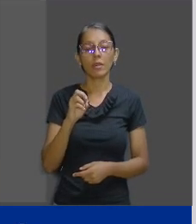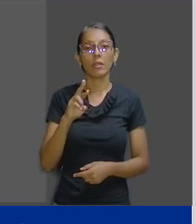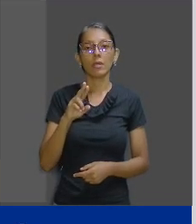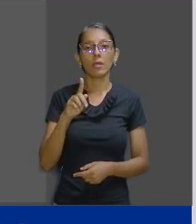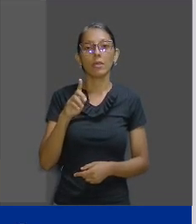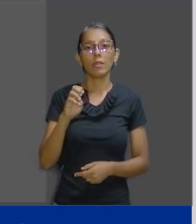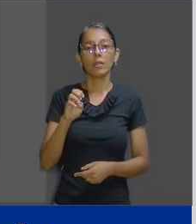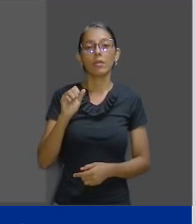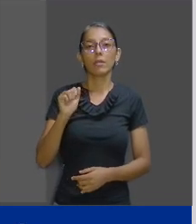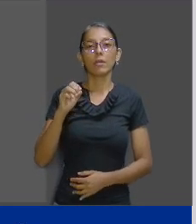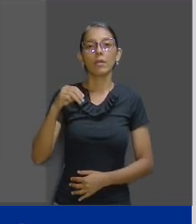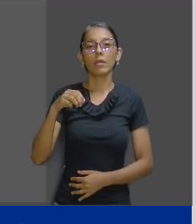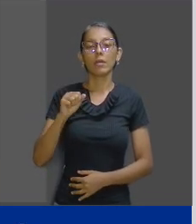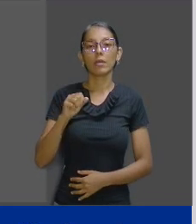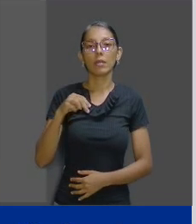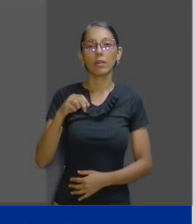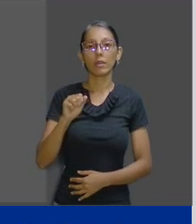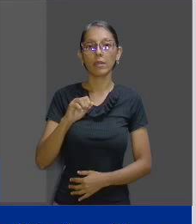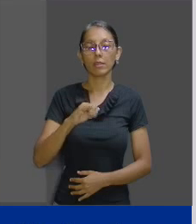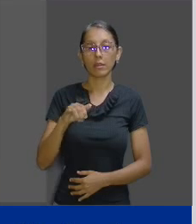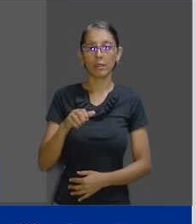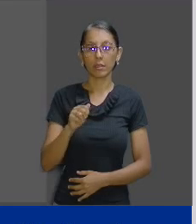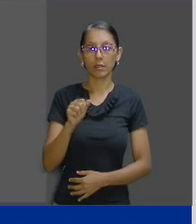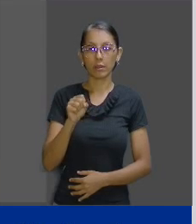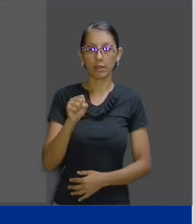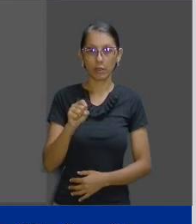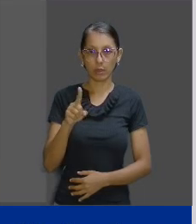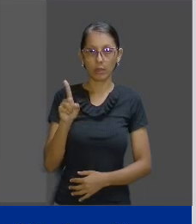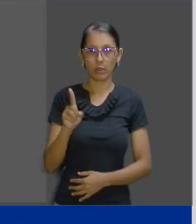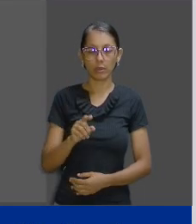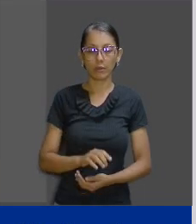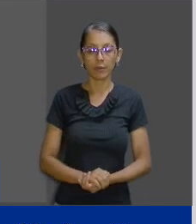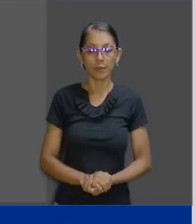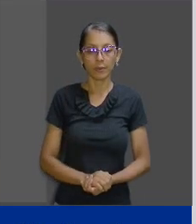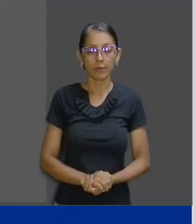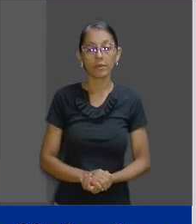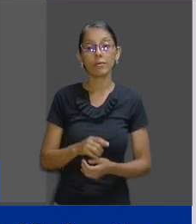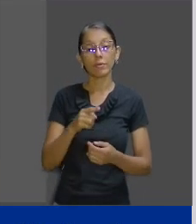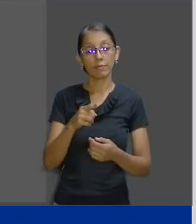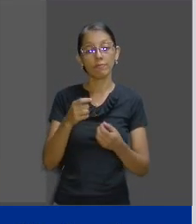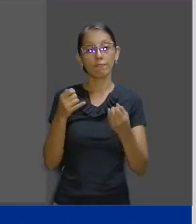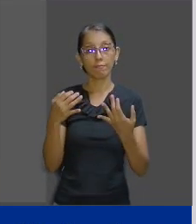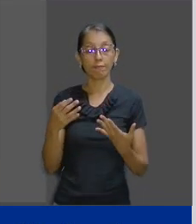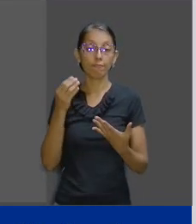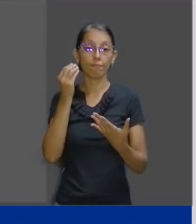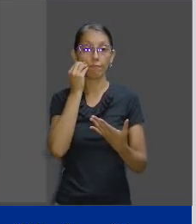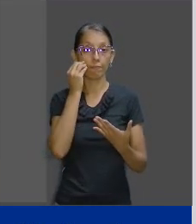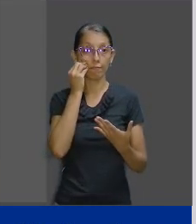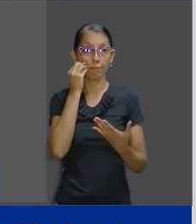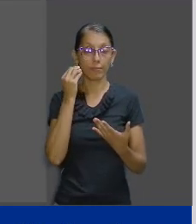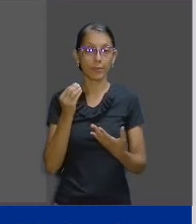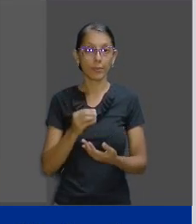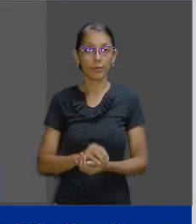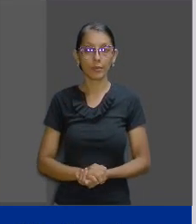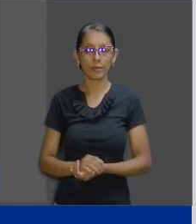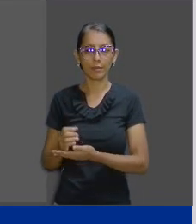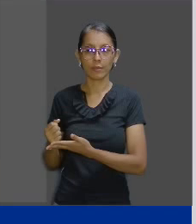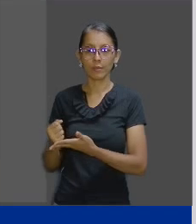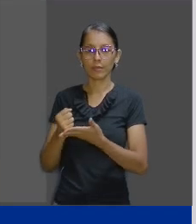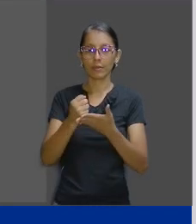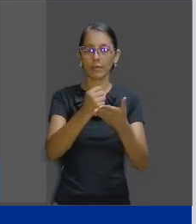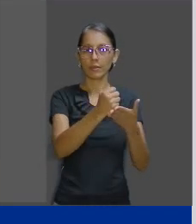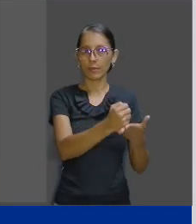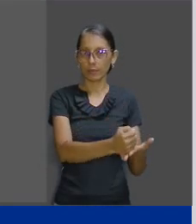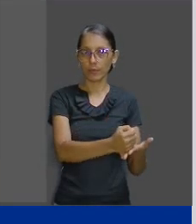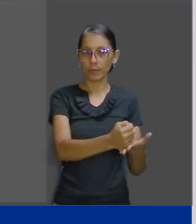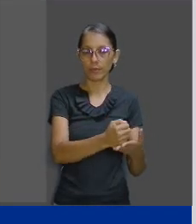nesta mensagem, está informando que ele está indo levar uma carrada, está indo levar pessoas para aqui no Novo Belo Horizonte, e depois